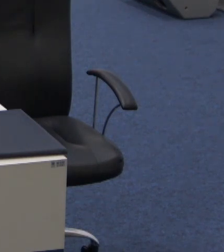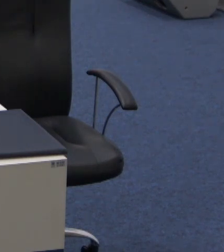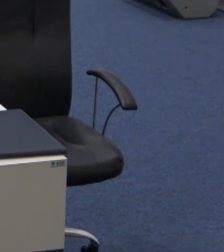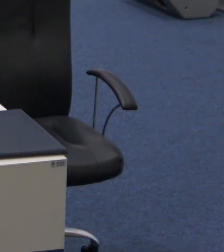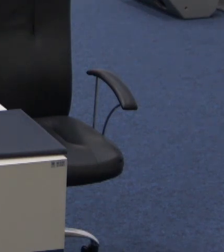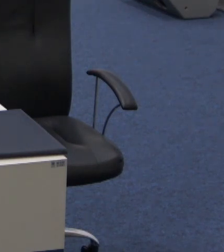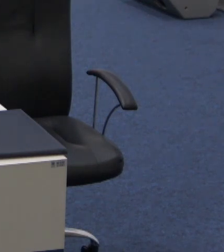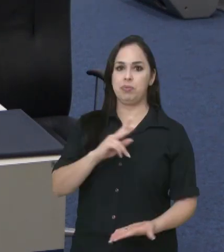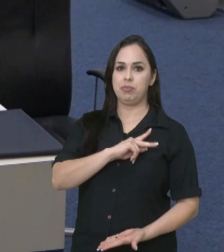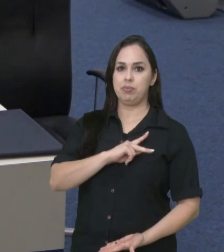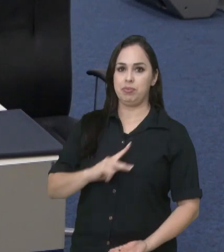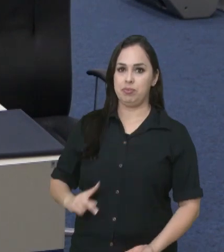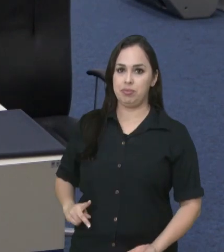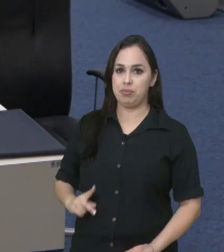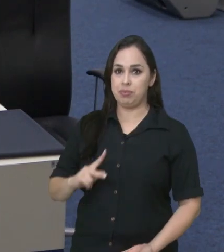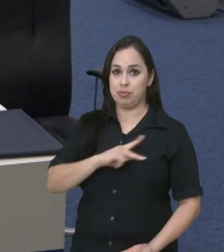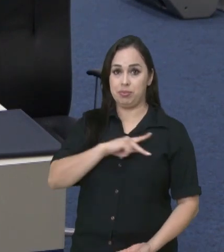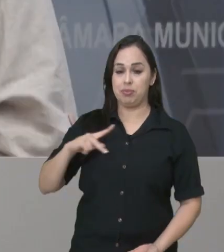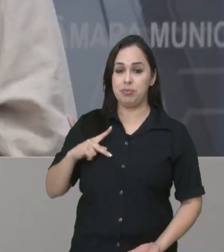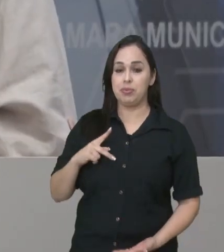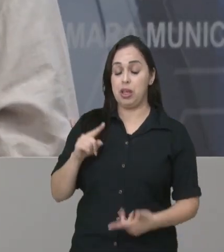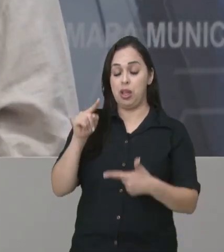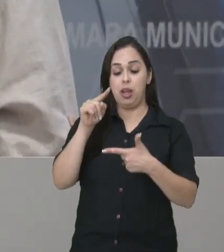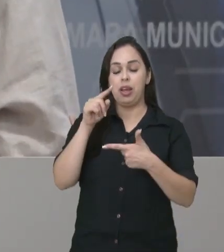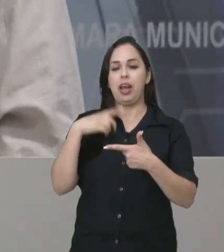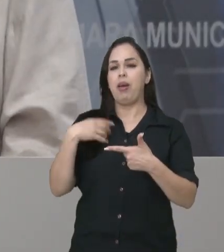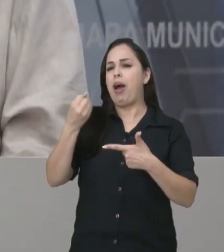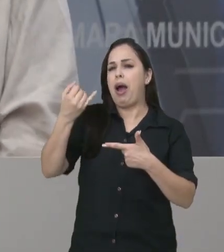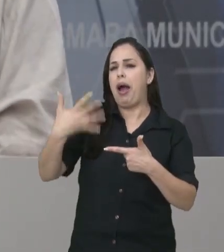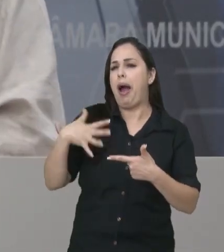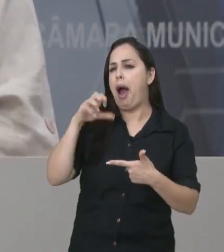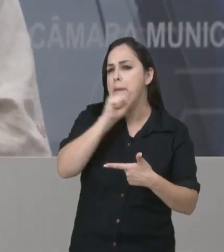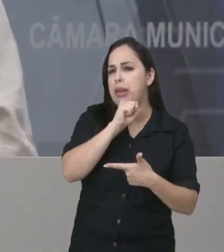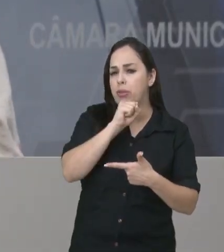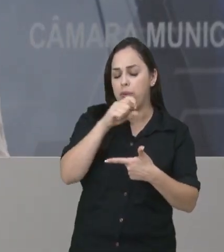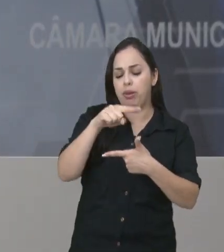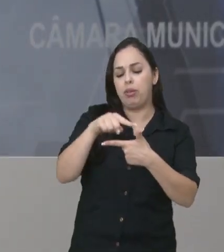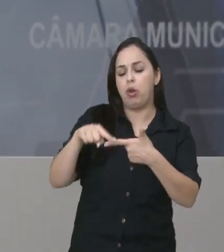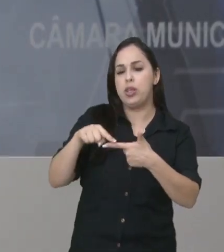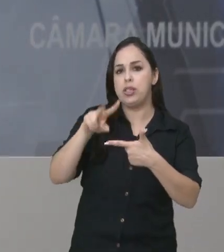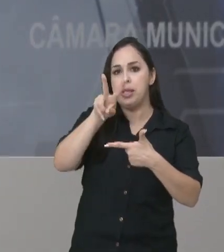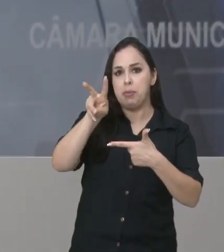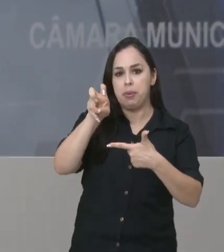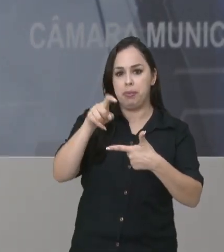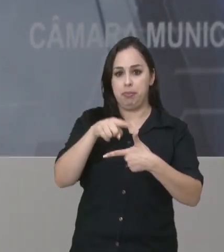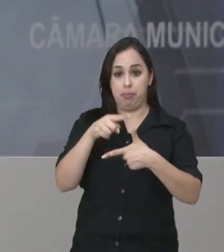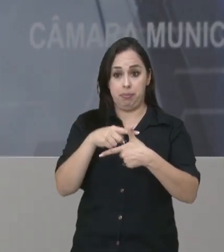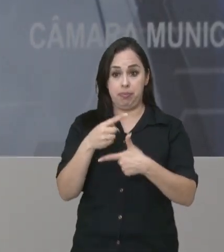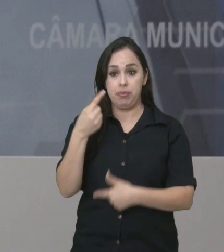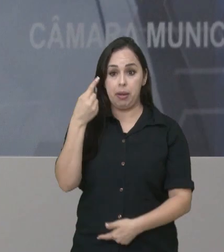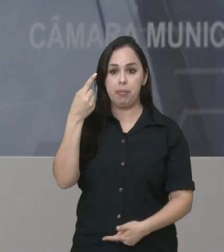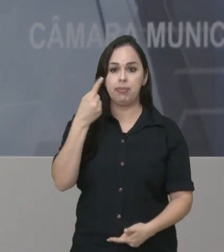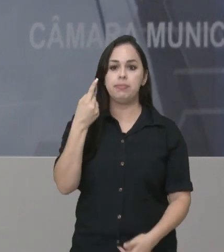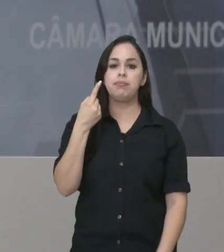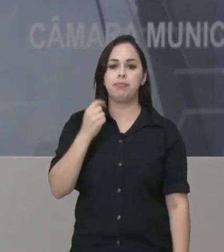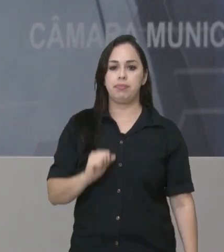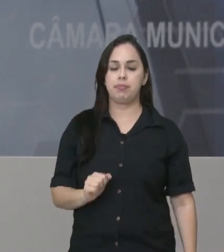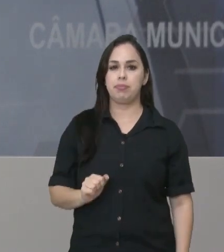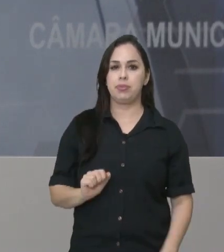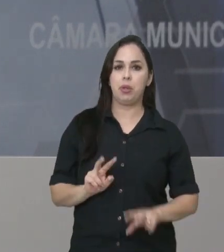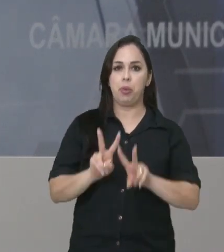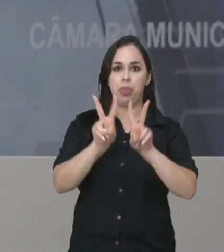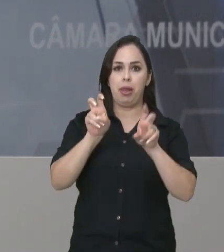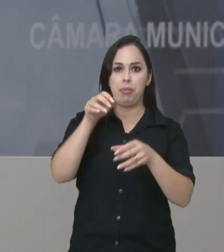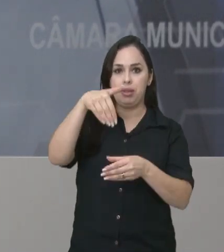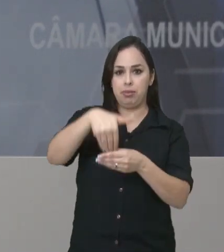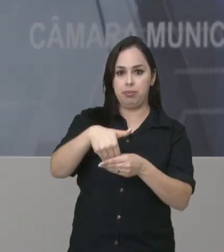Senhor presidente, hoje quero falar rapidamente sobre 2 assuntos aqui. Primeiro, sobre a eleição. Eu